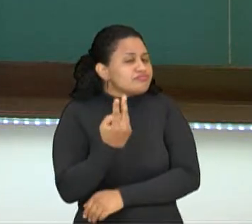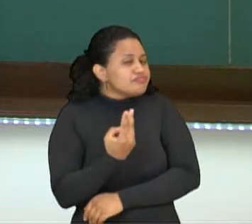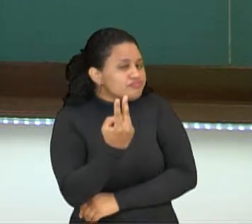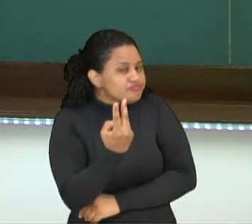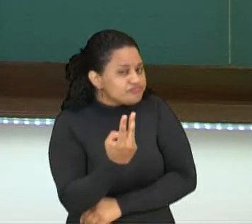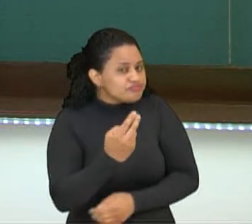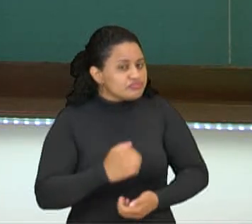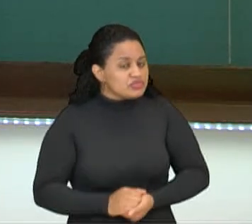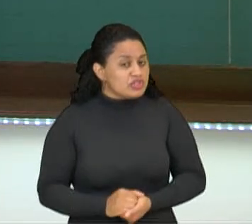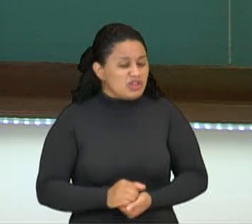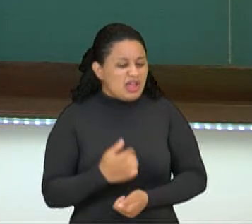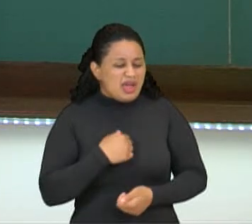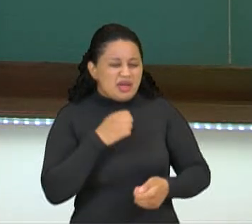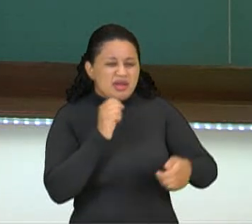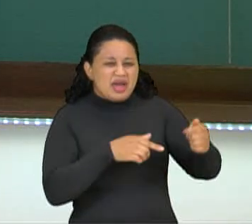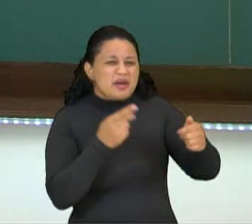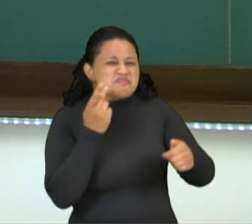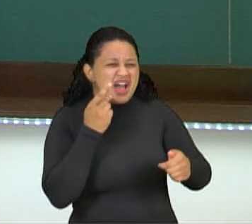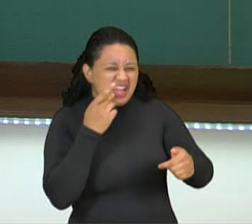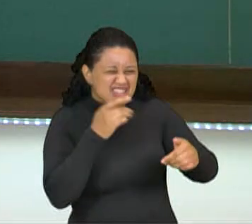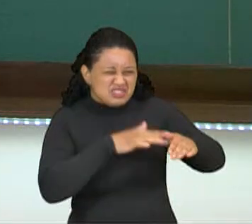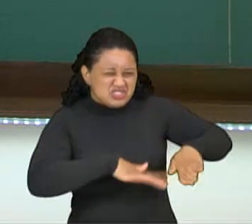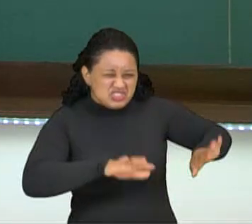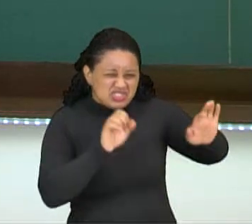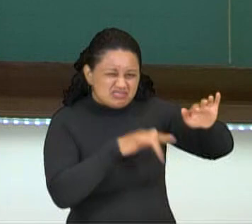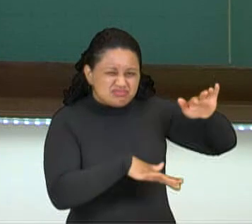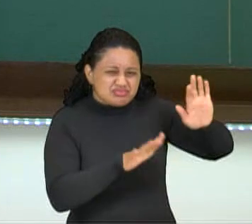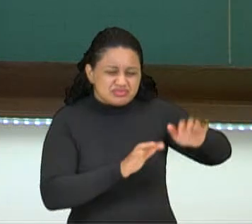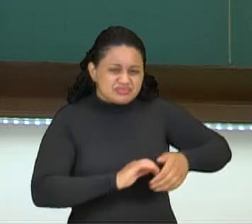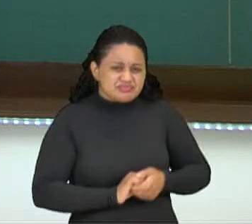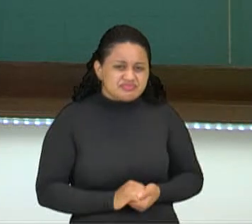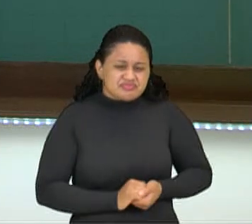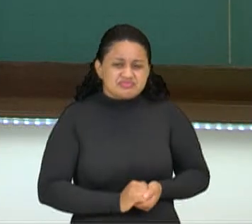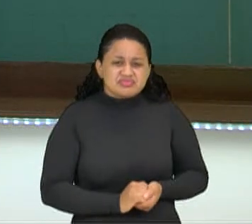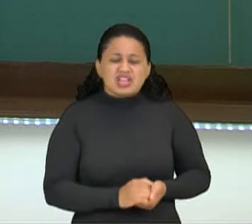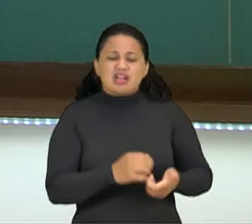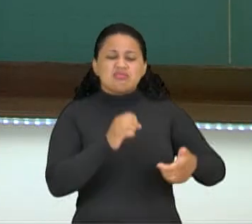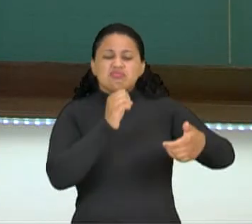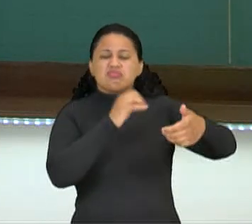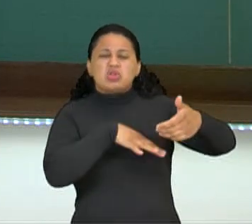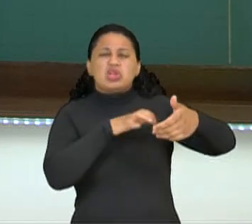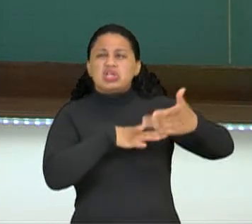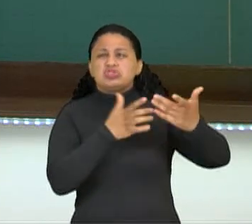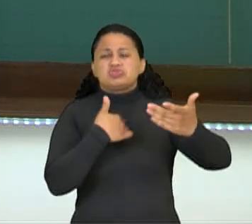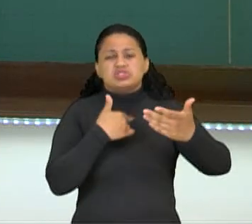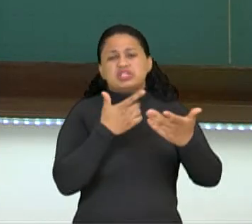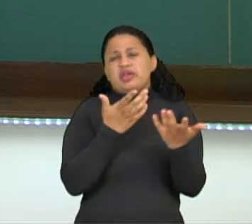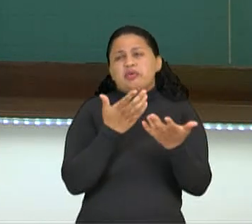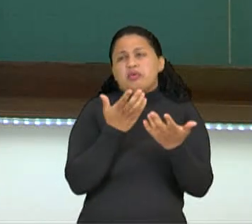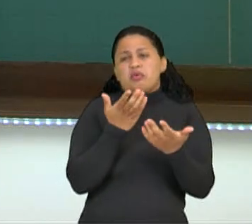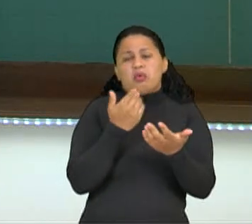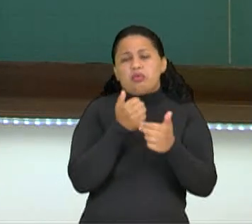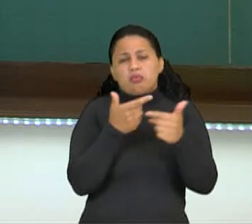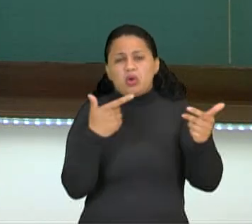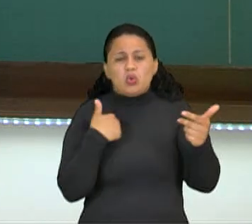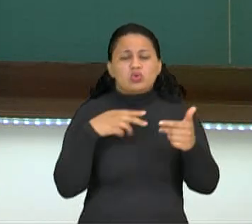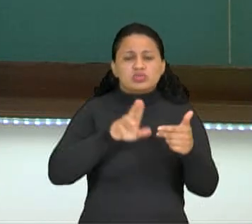Você joga um papelzinho de bala no chão? Você joga um lixo que você está consumindo um produto no